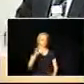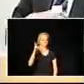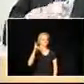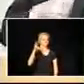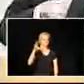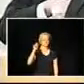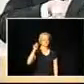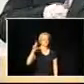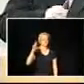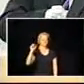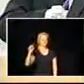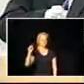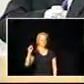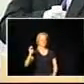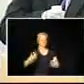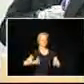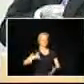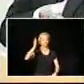município.